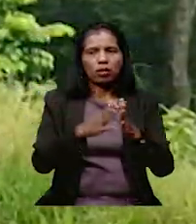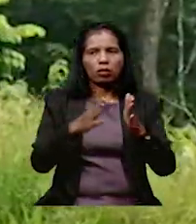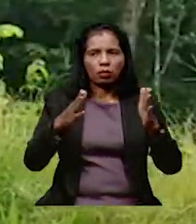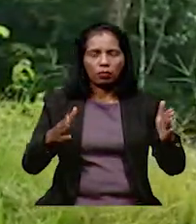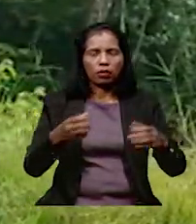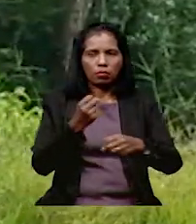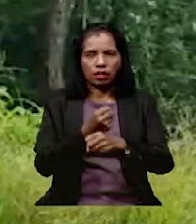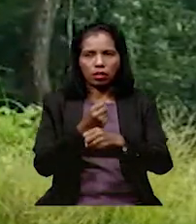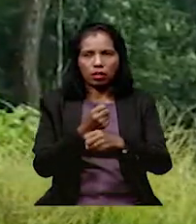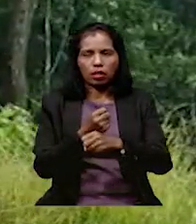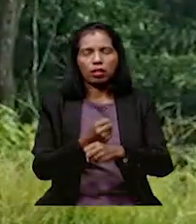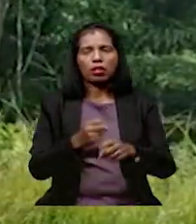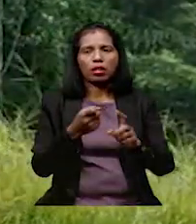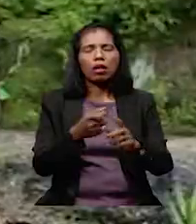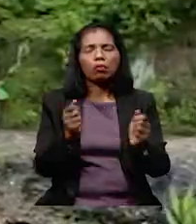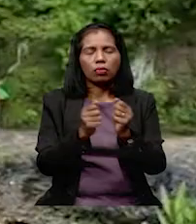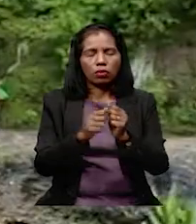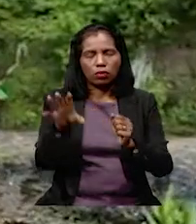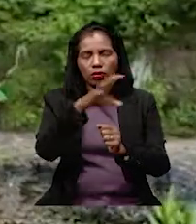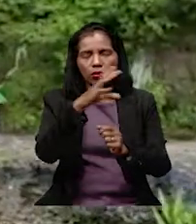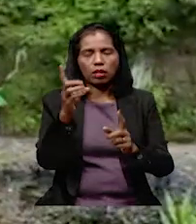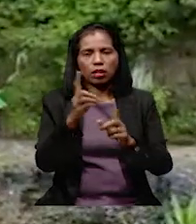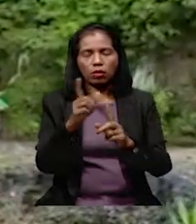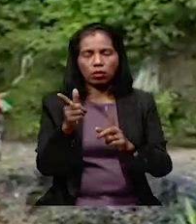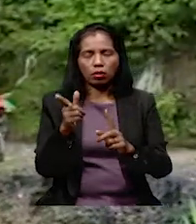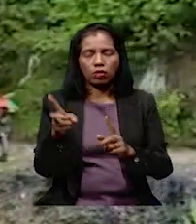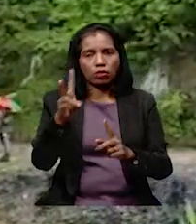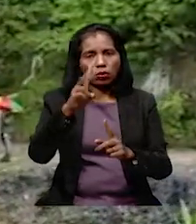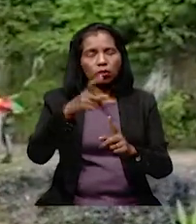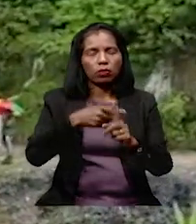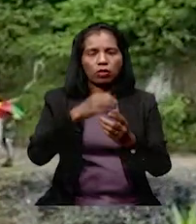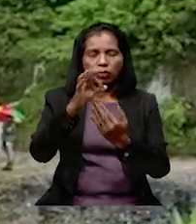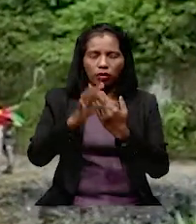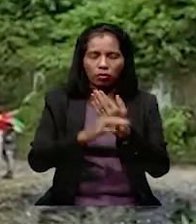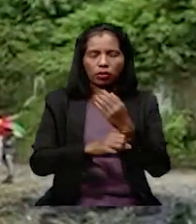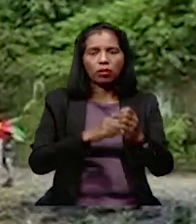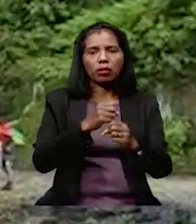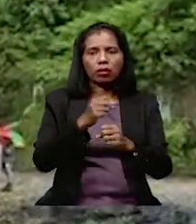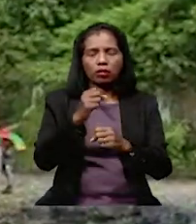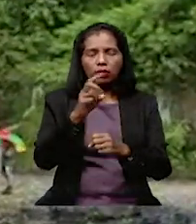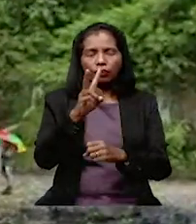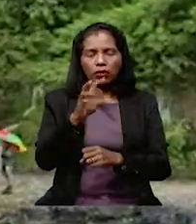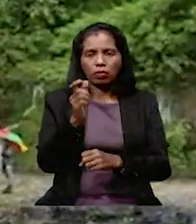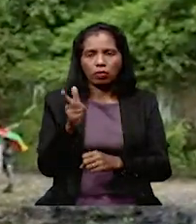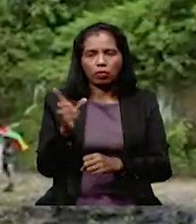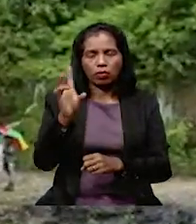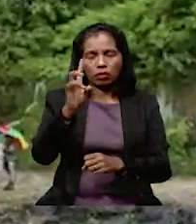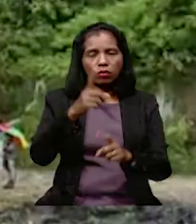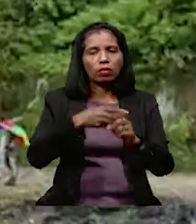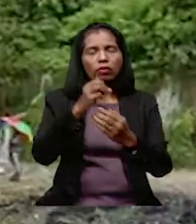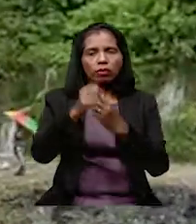forte nebe acompanha ho anin durante lorong rusing rua fulan fevereiro to lorong rusing hitu fulan fevereiro tini idenem.